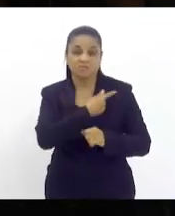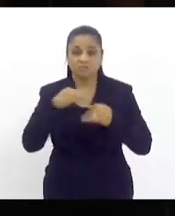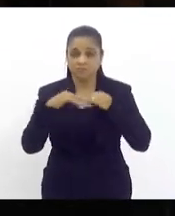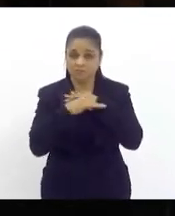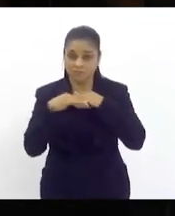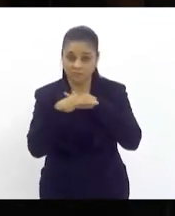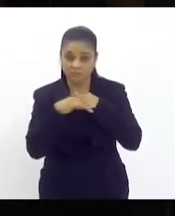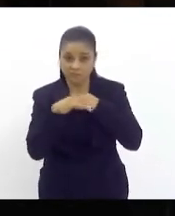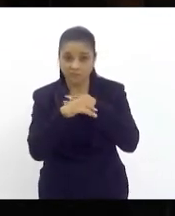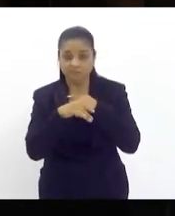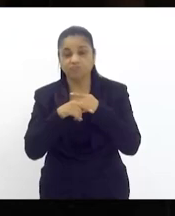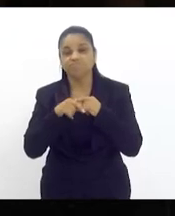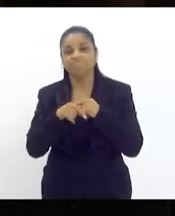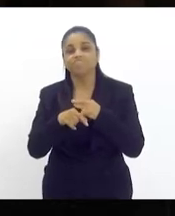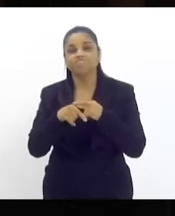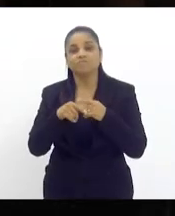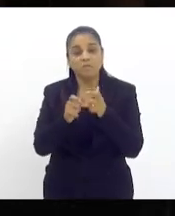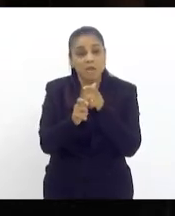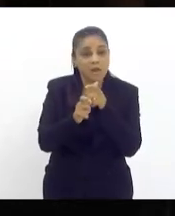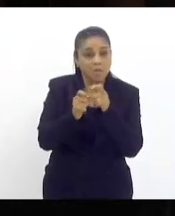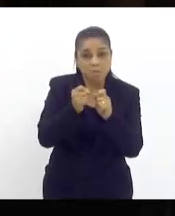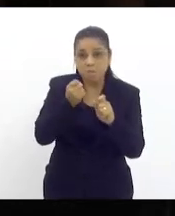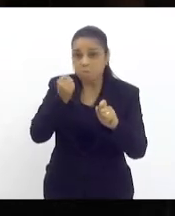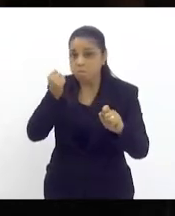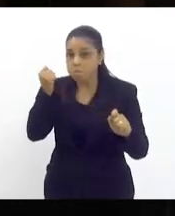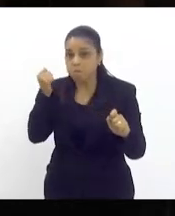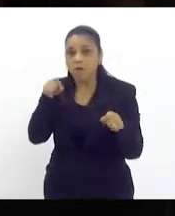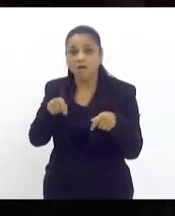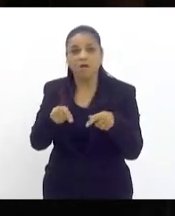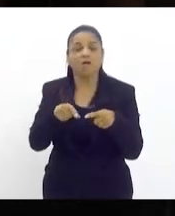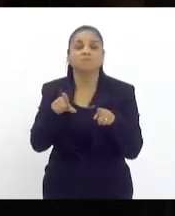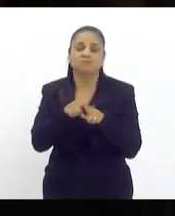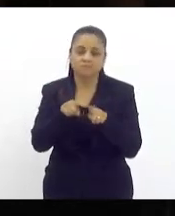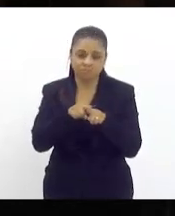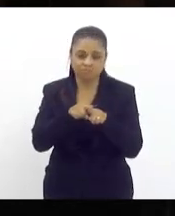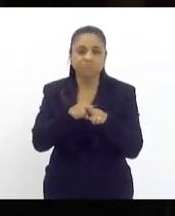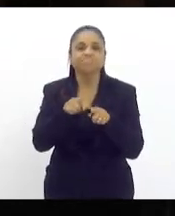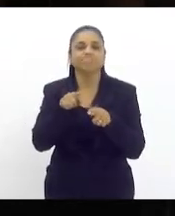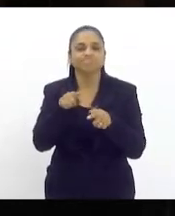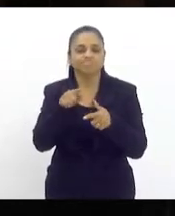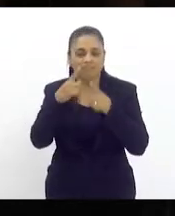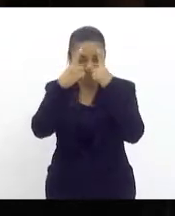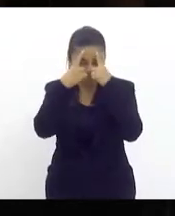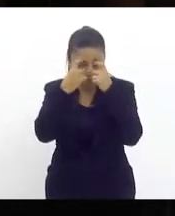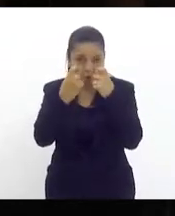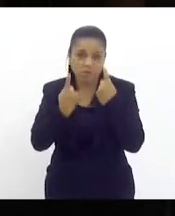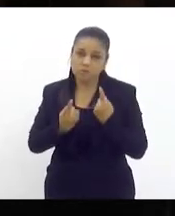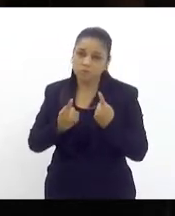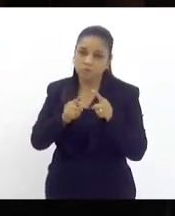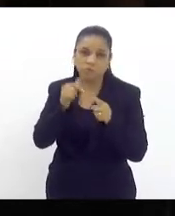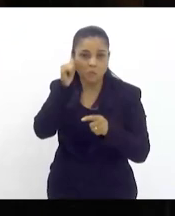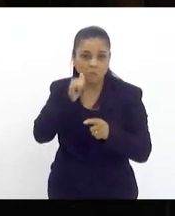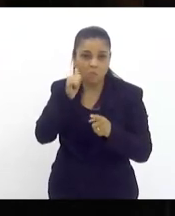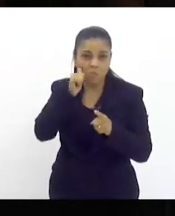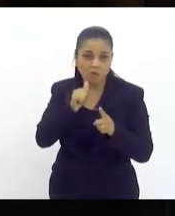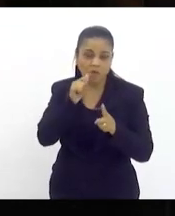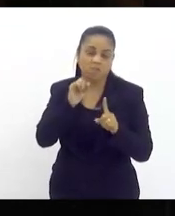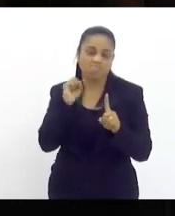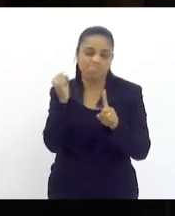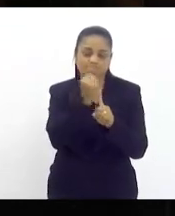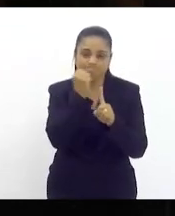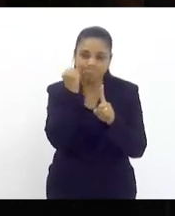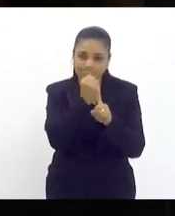uma cidade que é enorme que também temos ali uma situação de violência contra mulher de feminicídio gigante